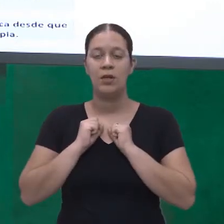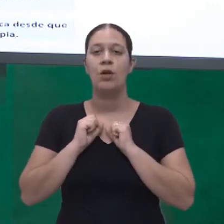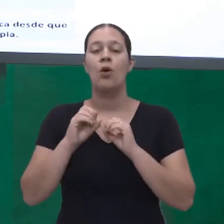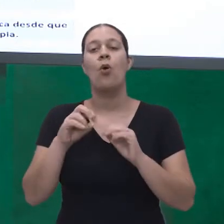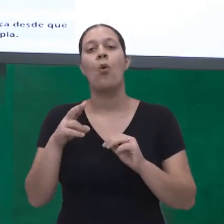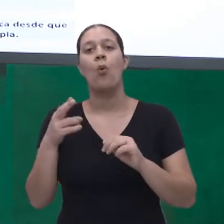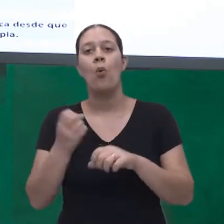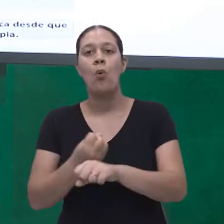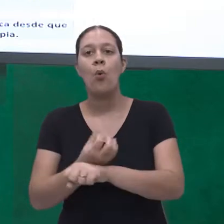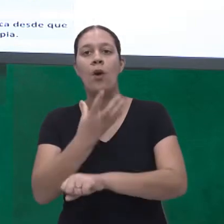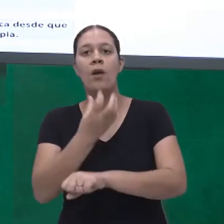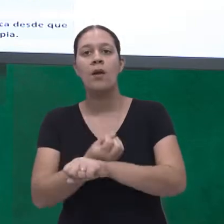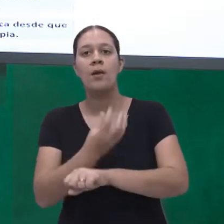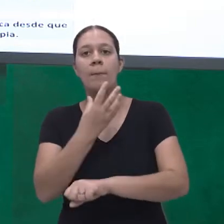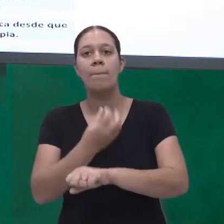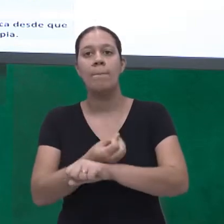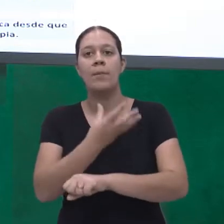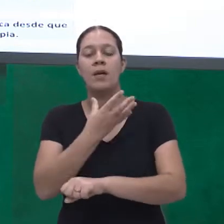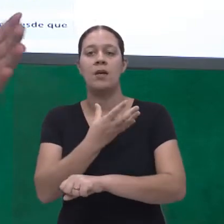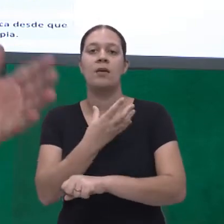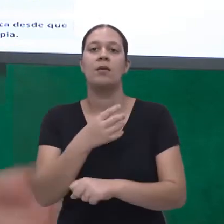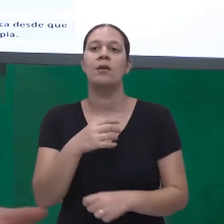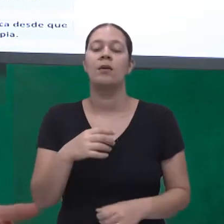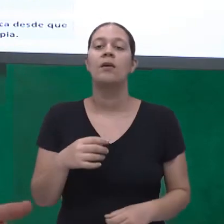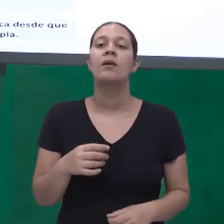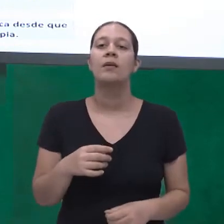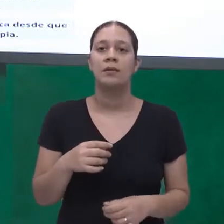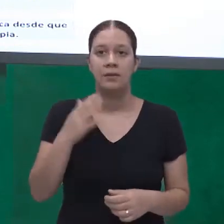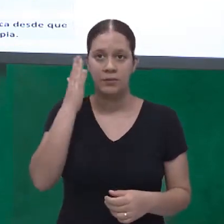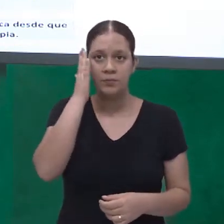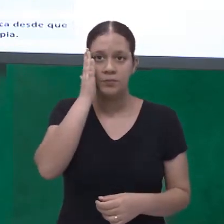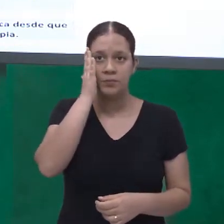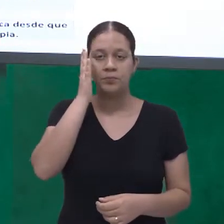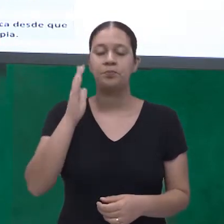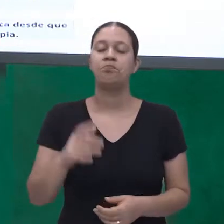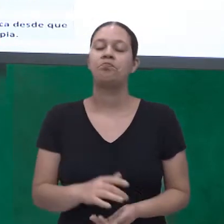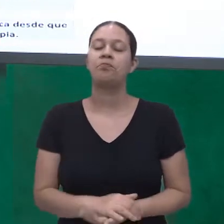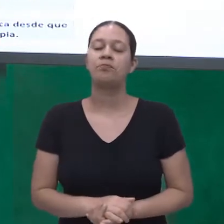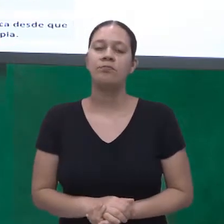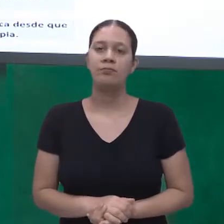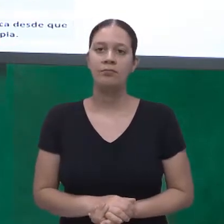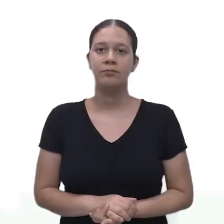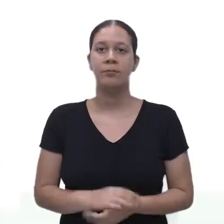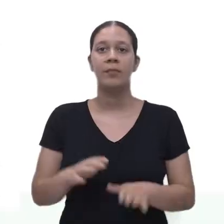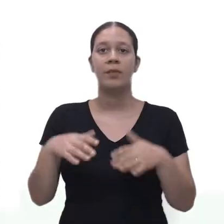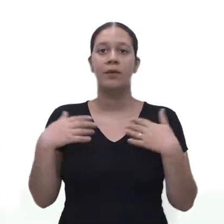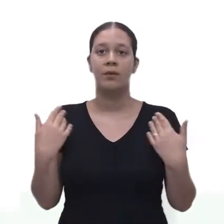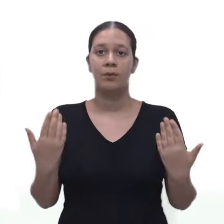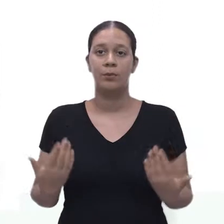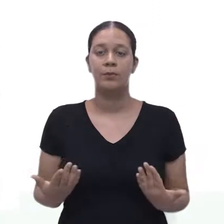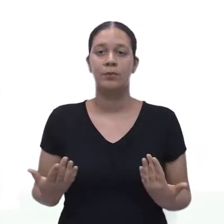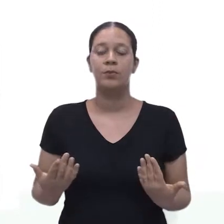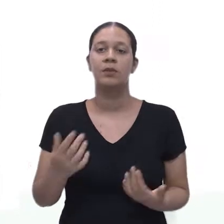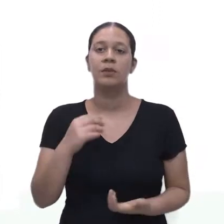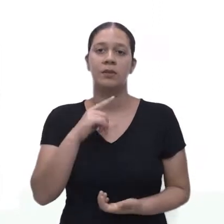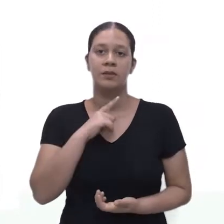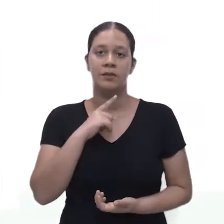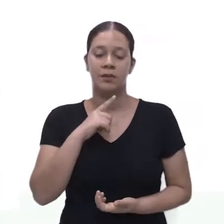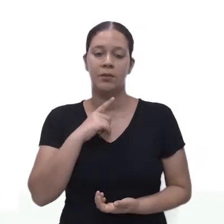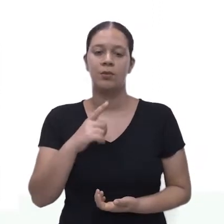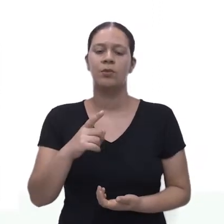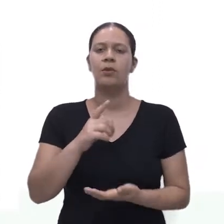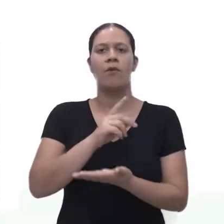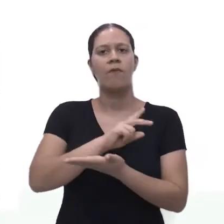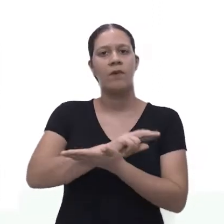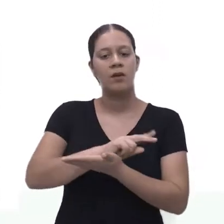libera calor. E a gente chama esse calor entalpia. Muito bem. Então, dessa forma, temos a variação